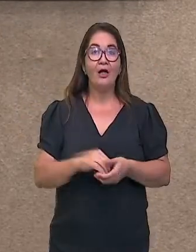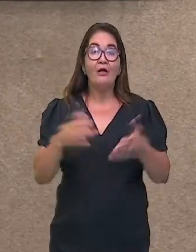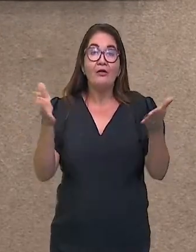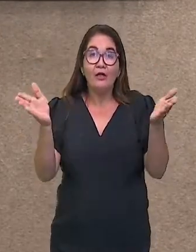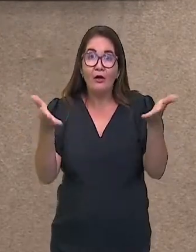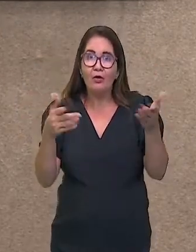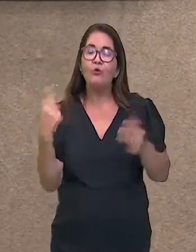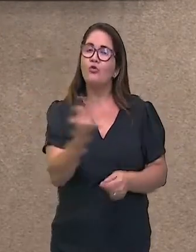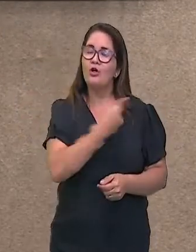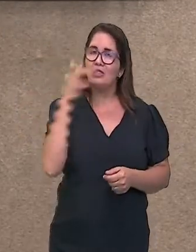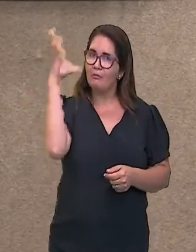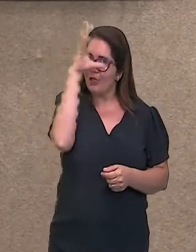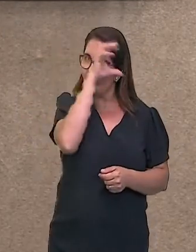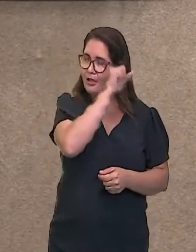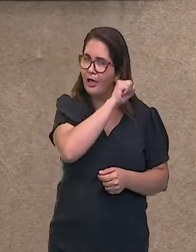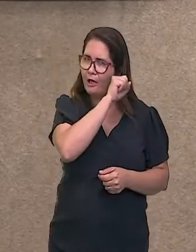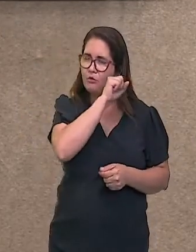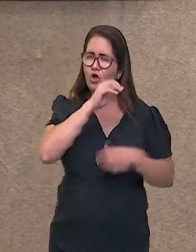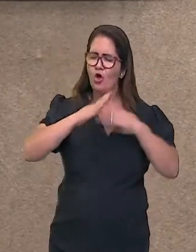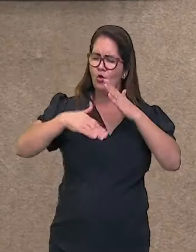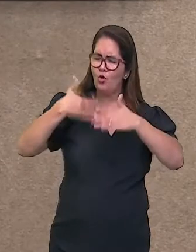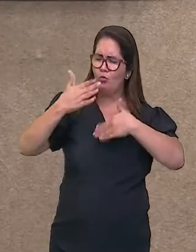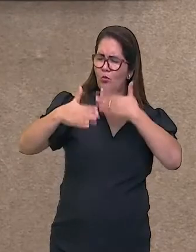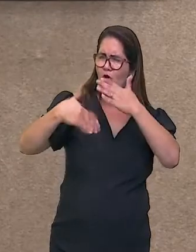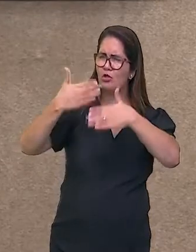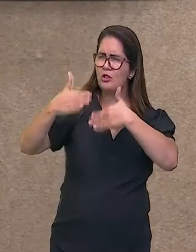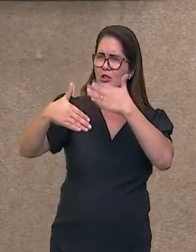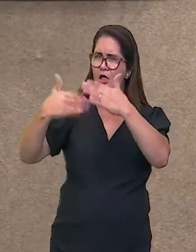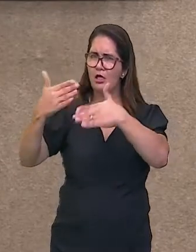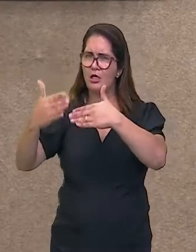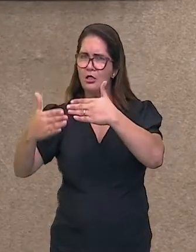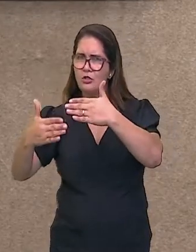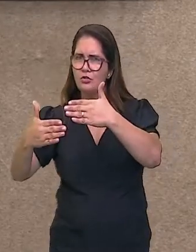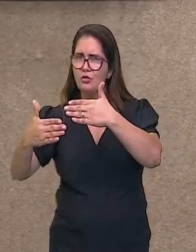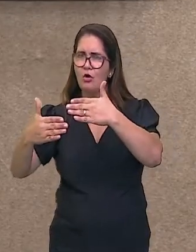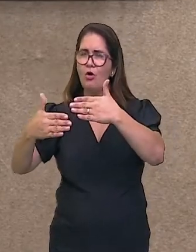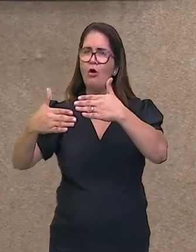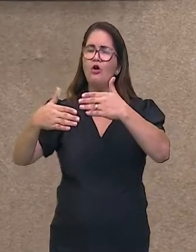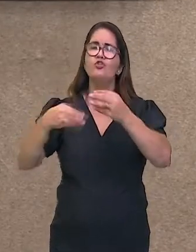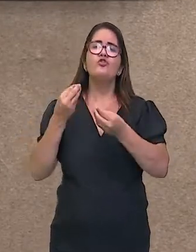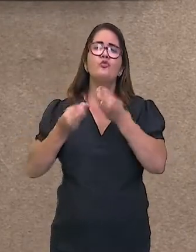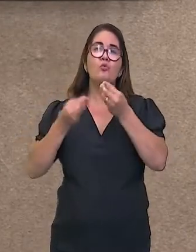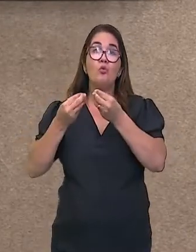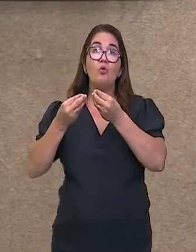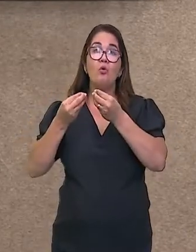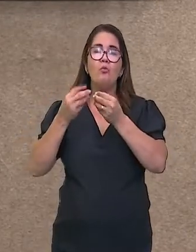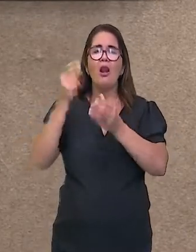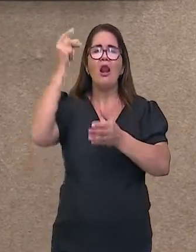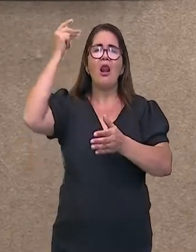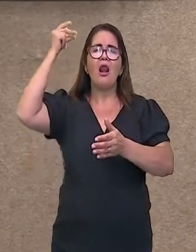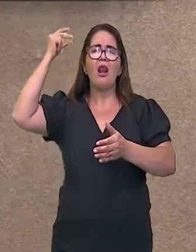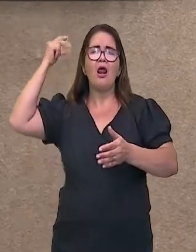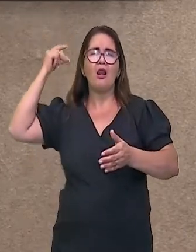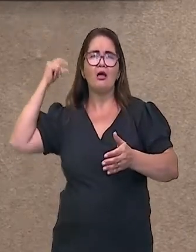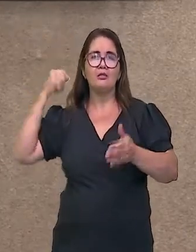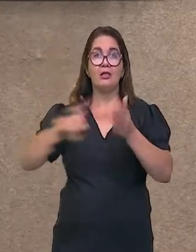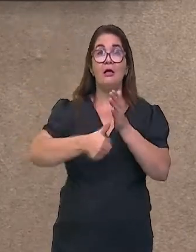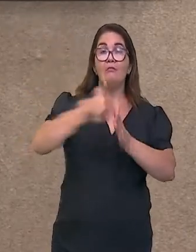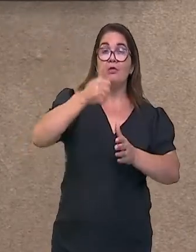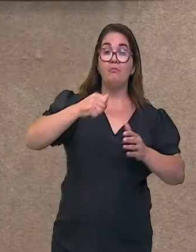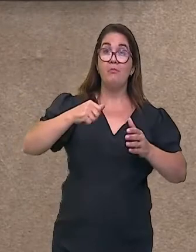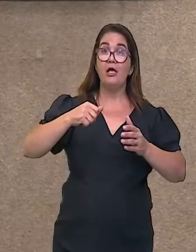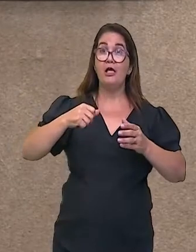nós vimos, todo o processo que antecedeu a Primeira Guerra Mundial teve o período